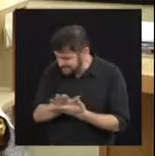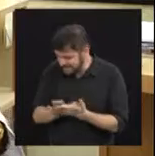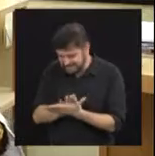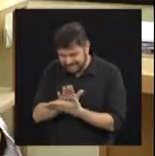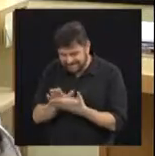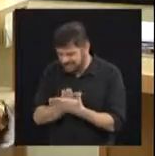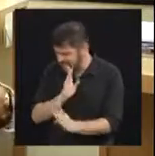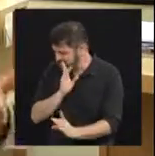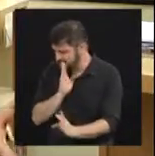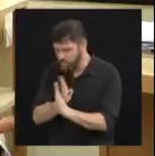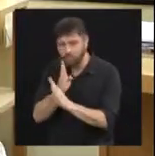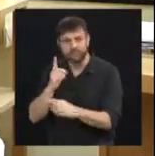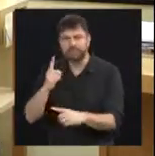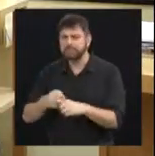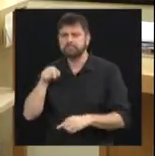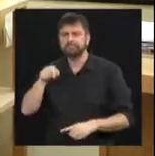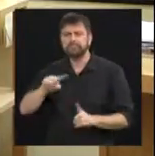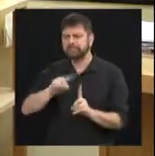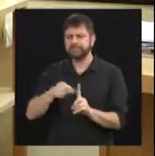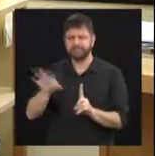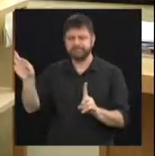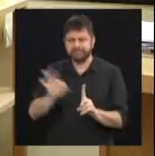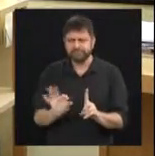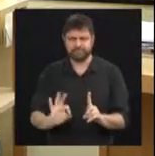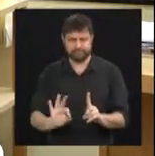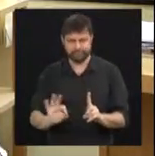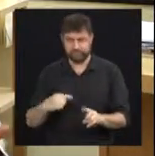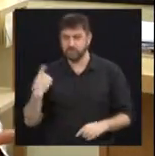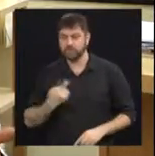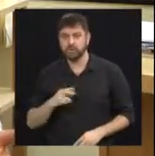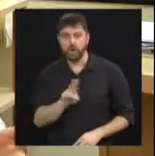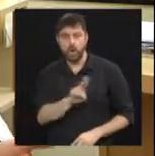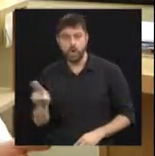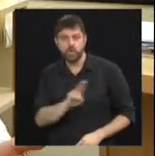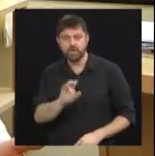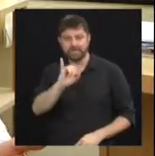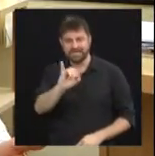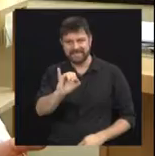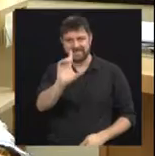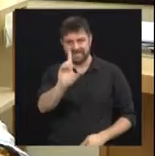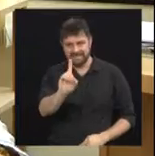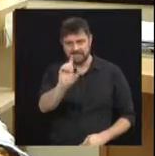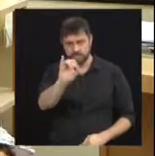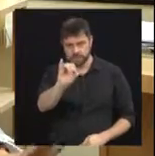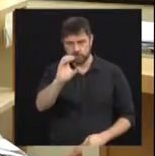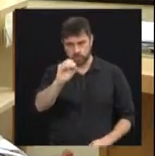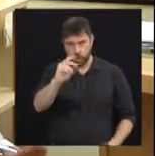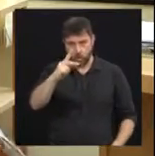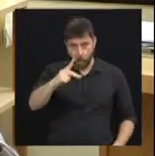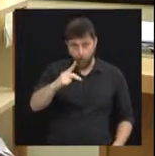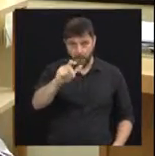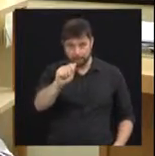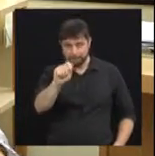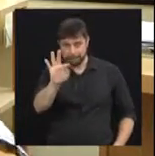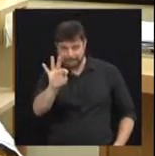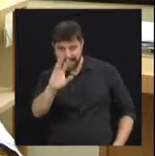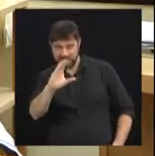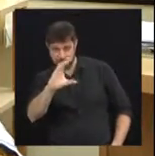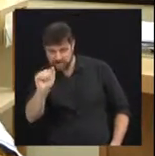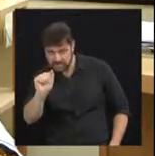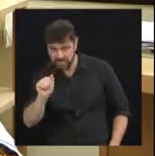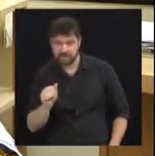ser detectada uma causa para essas alterações. E aí esses casos nós chamamos de alterações idiopáticas. Um exemplo, no caso dos